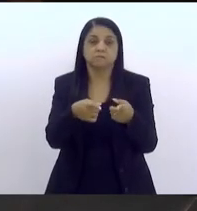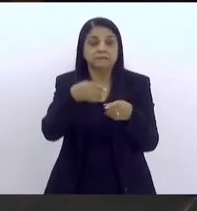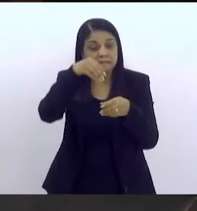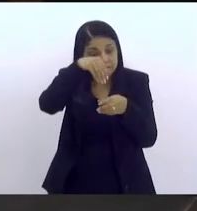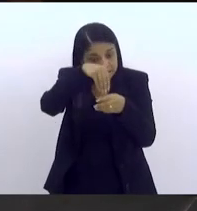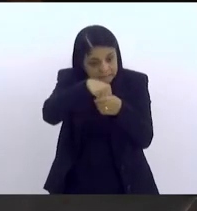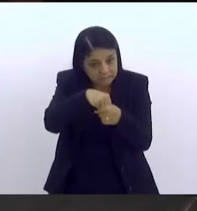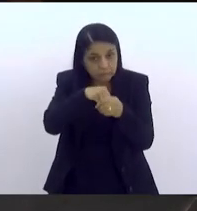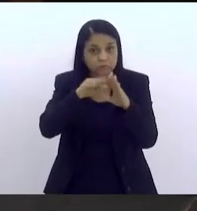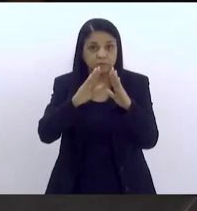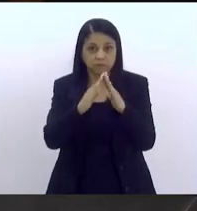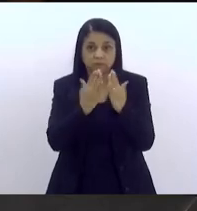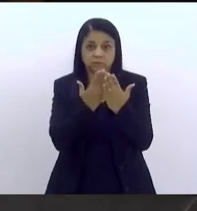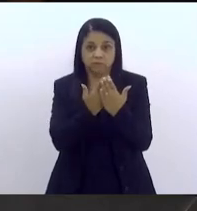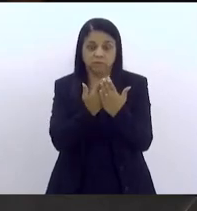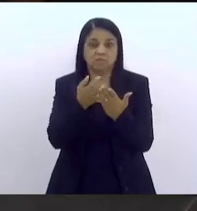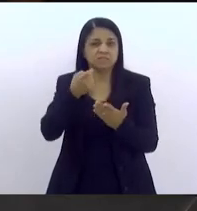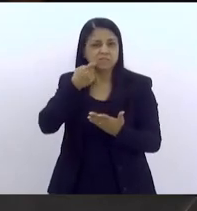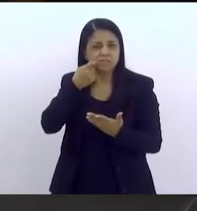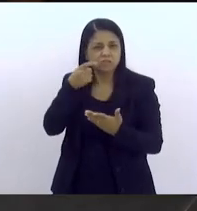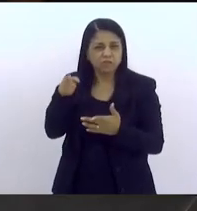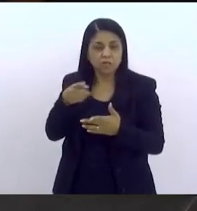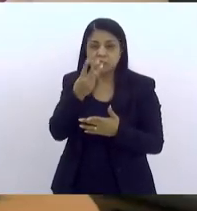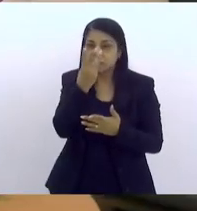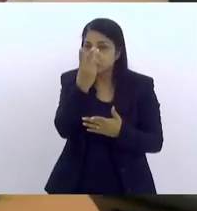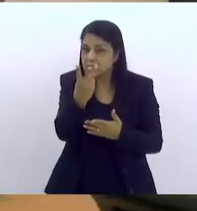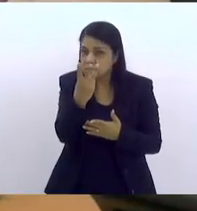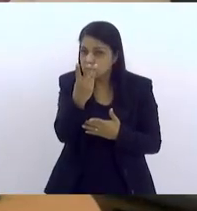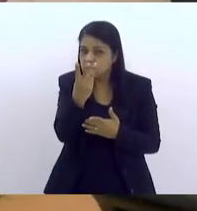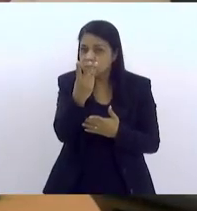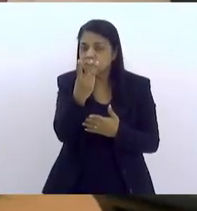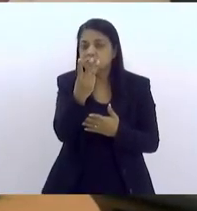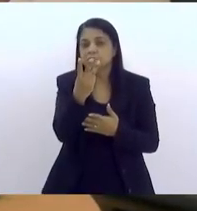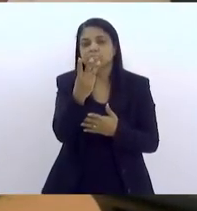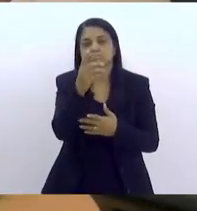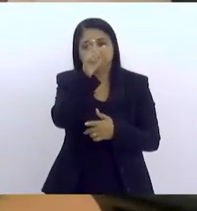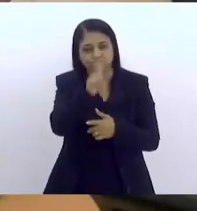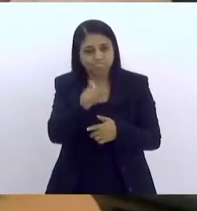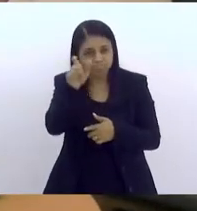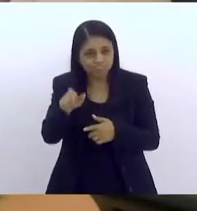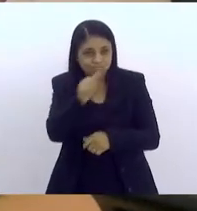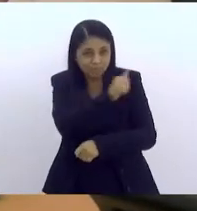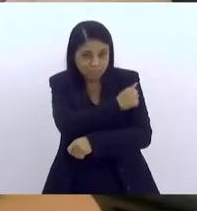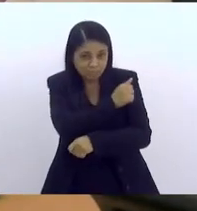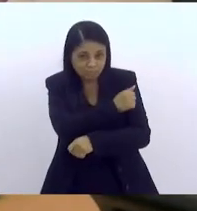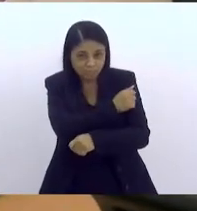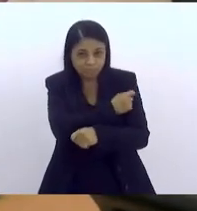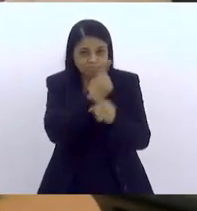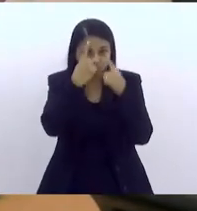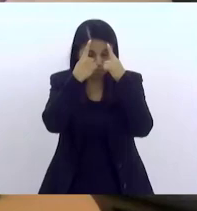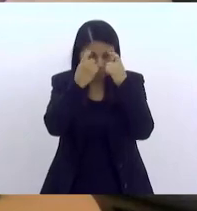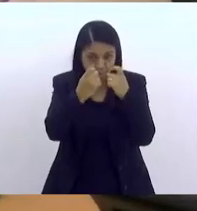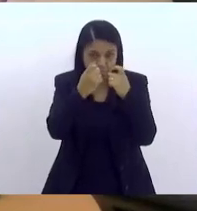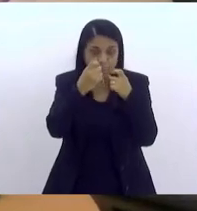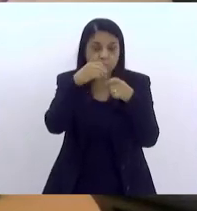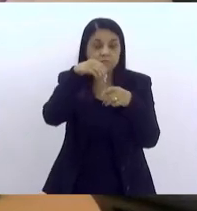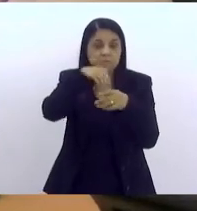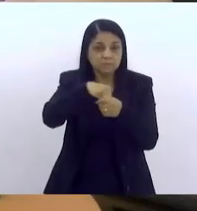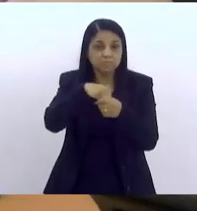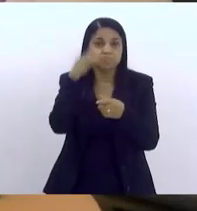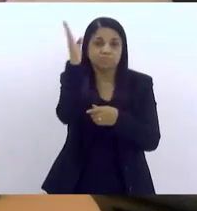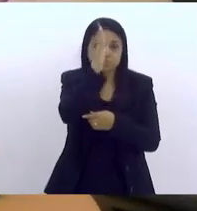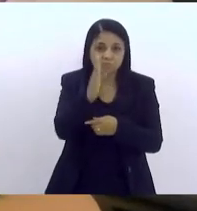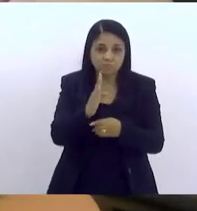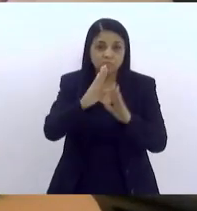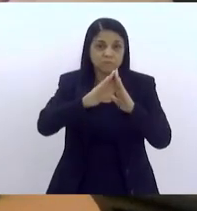nessa última sexta-feira foram relatados três casos de violência contra crianças em escolas brasileiras né uma delas amarrada com